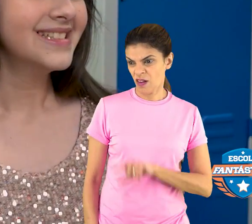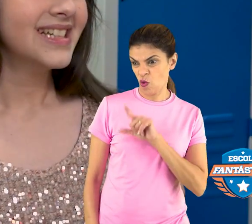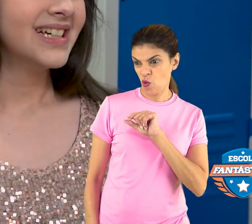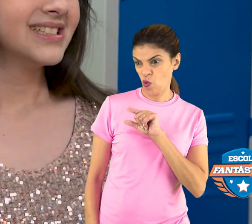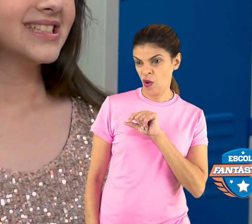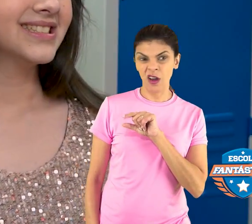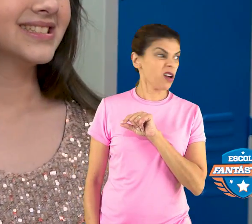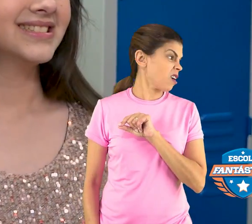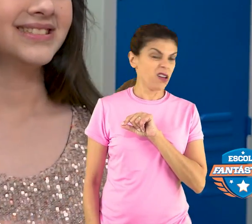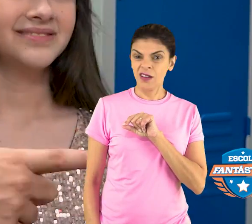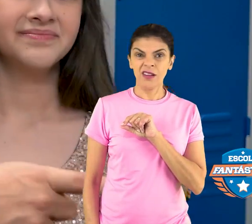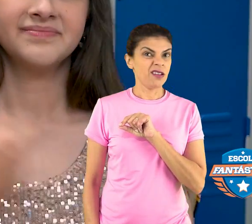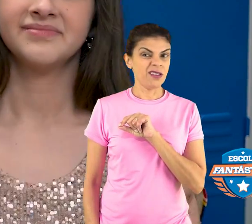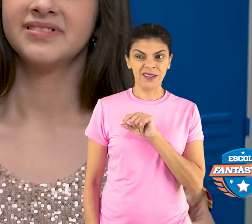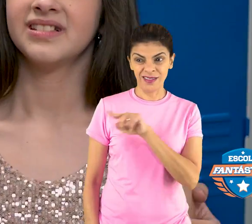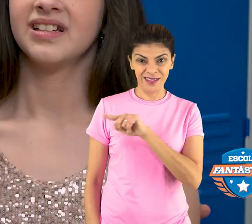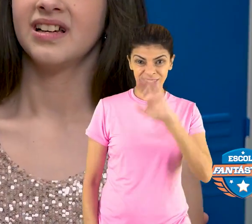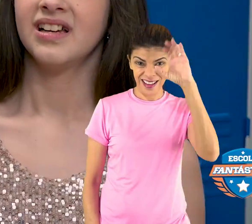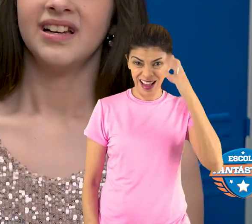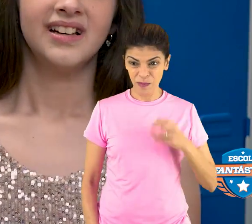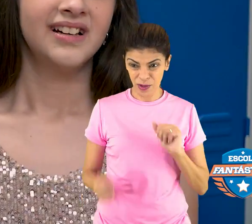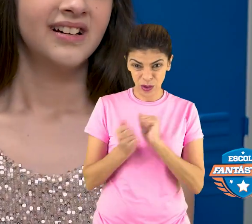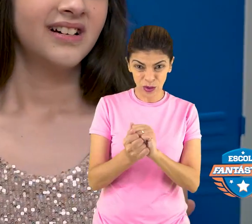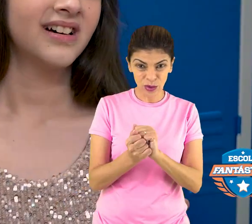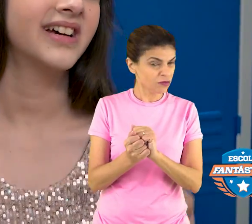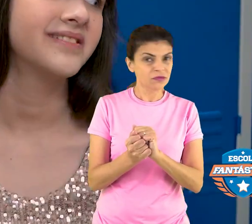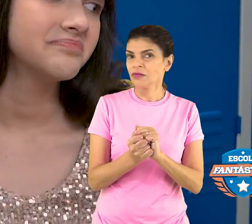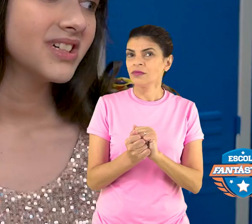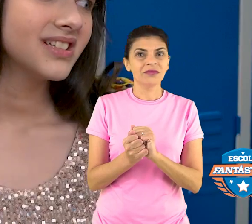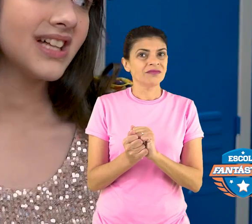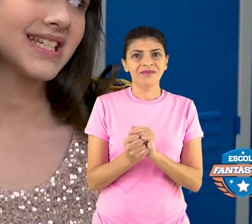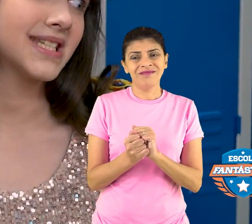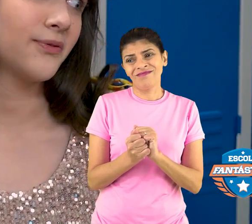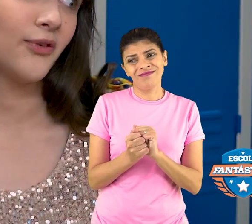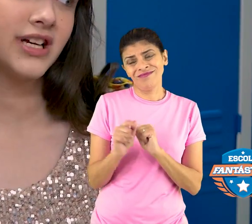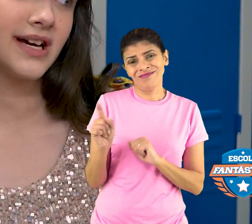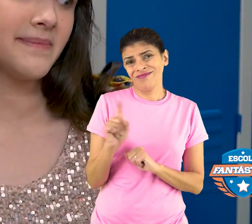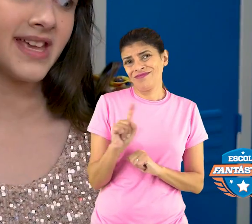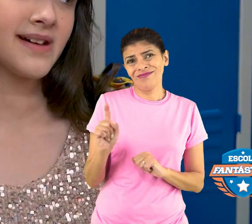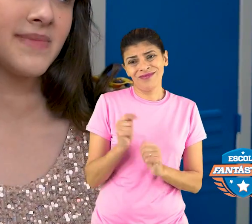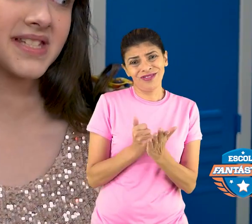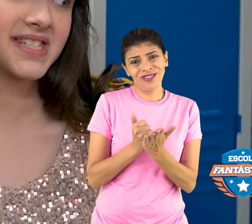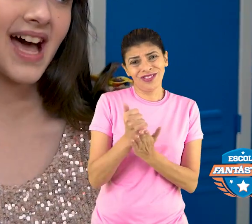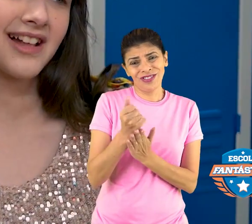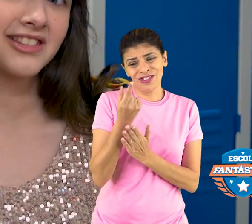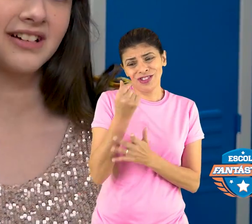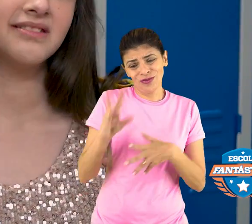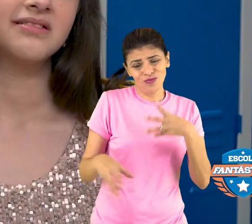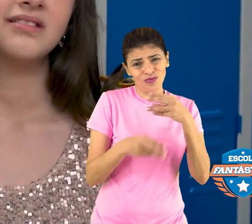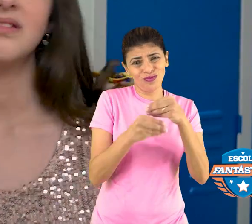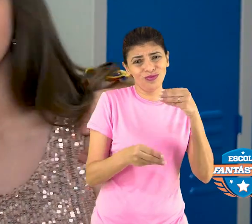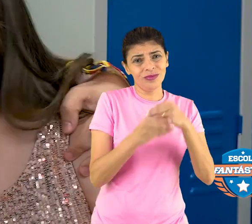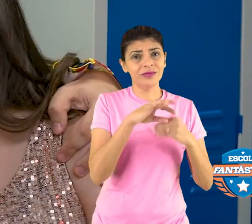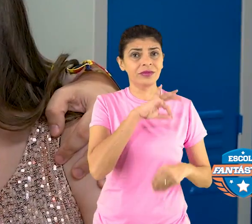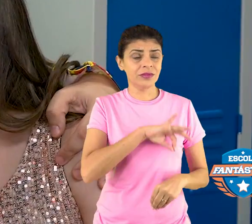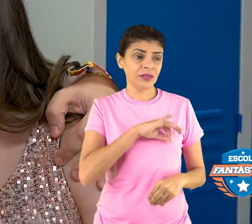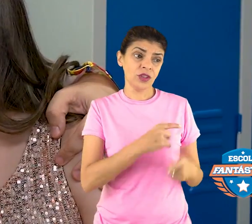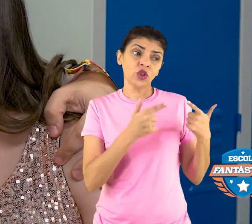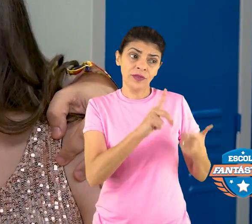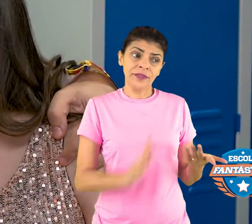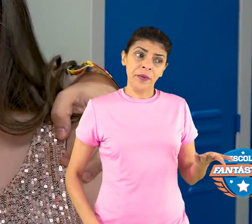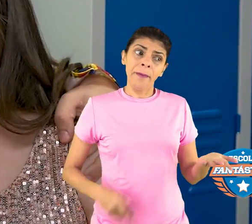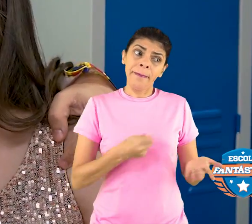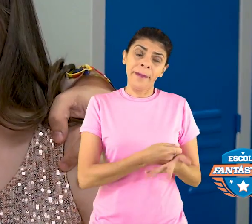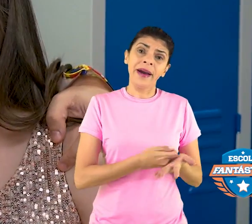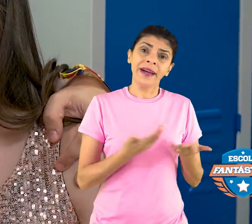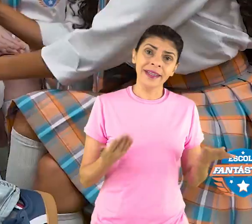quê? Camila vai comer com a gente? Você foi a minha mesada. Ainda bem que é você que vai